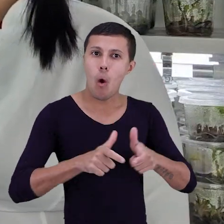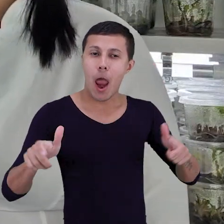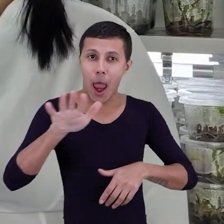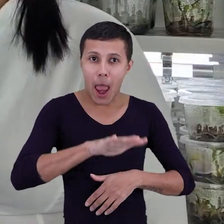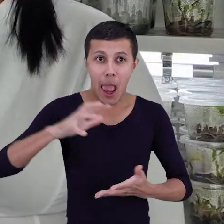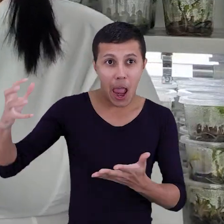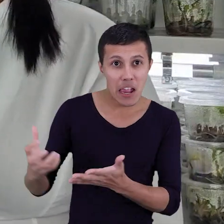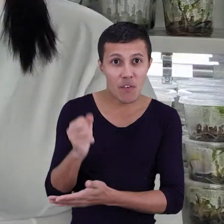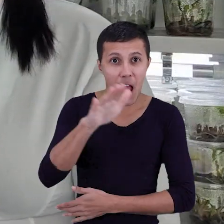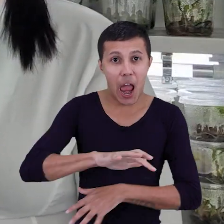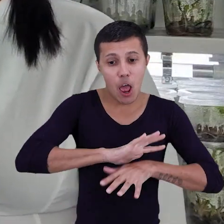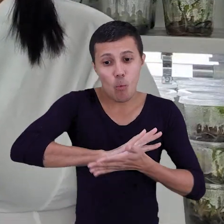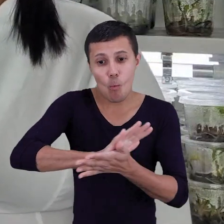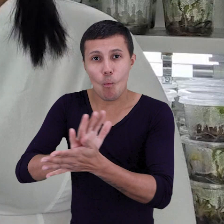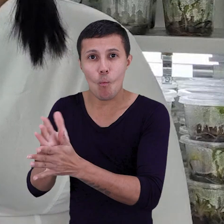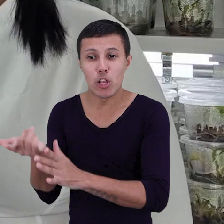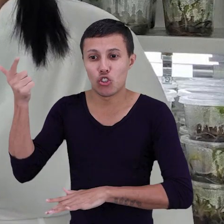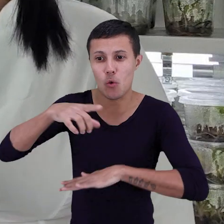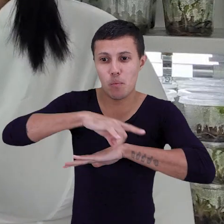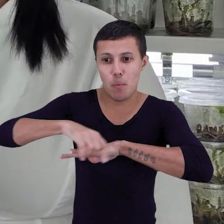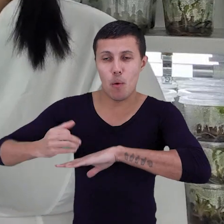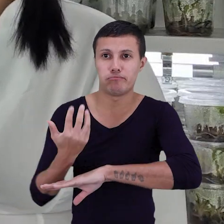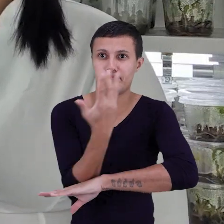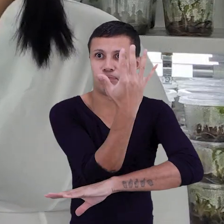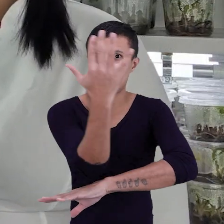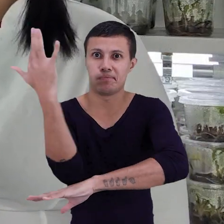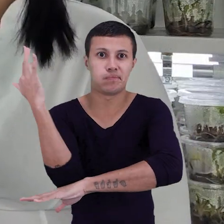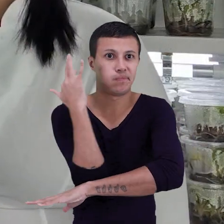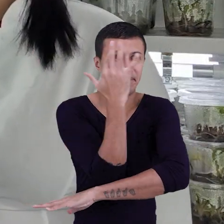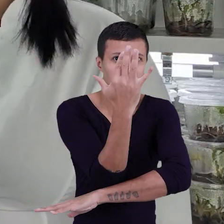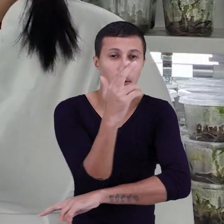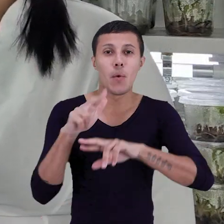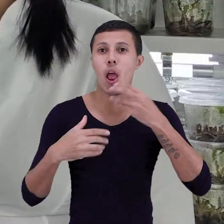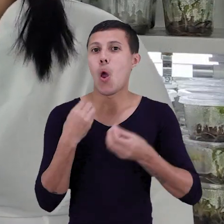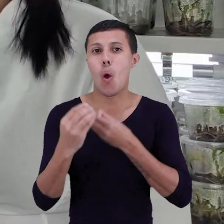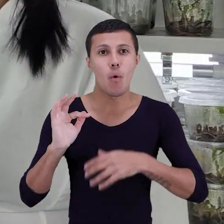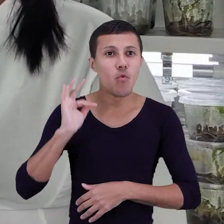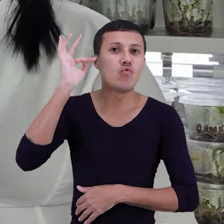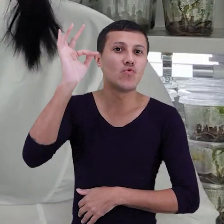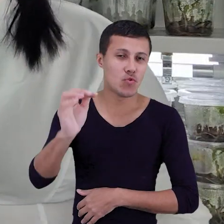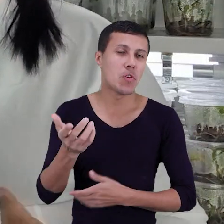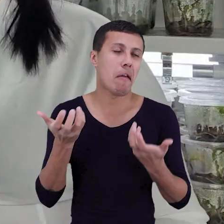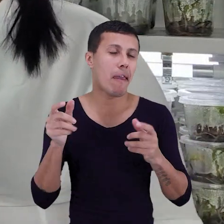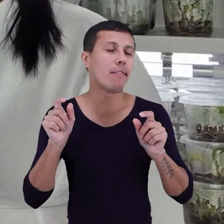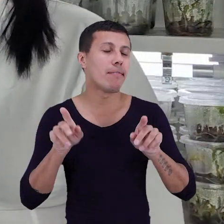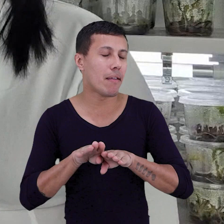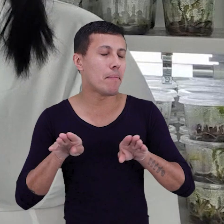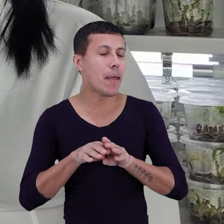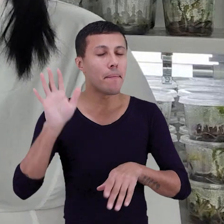reflorestamento, recuperação de áreas degradadas, mas isso a gente está colocando como um plano de crescimento futuro, mas sim